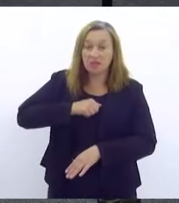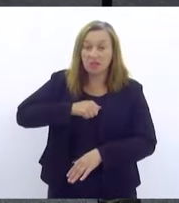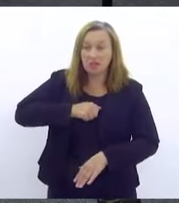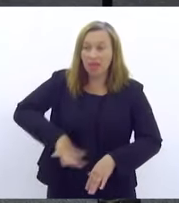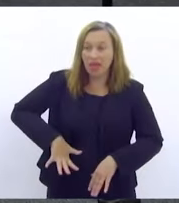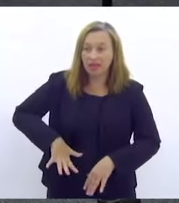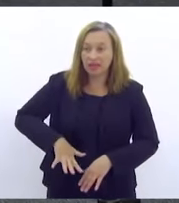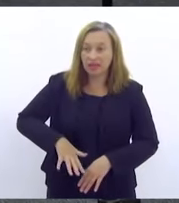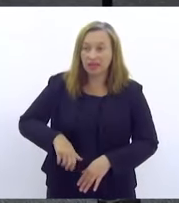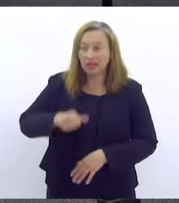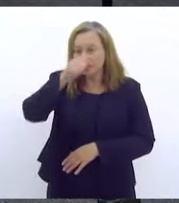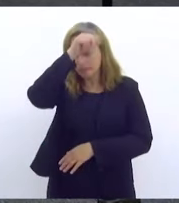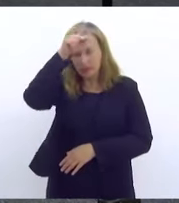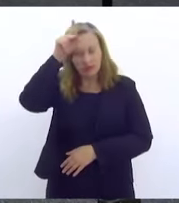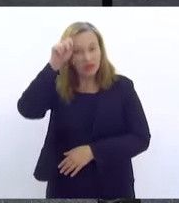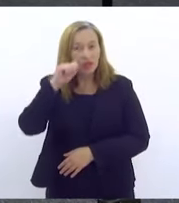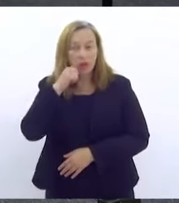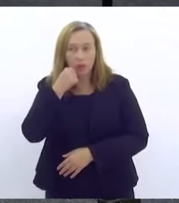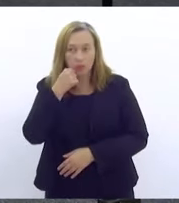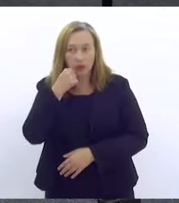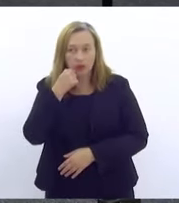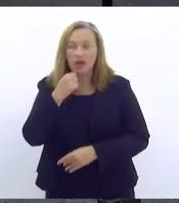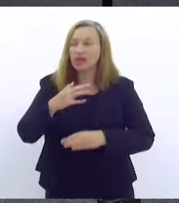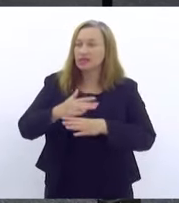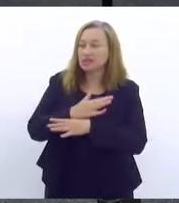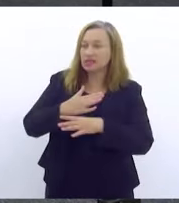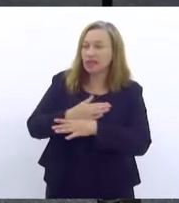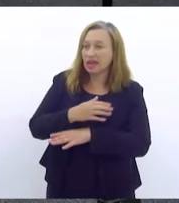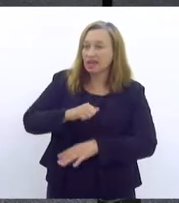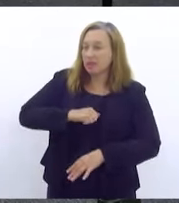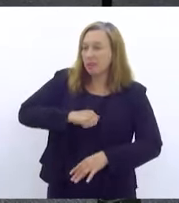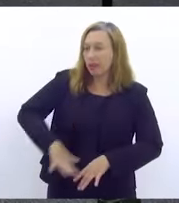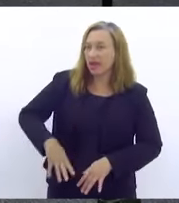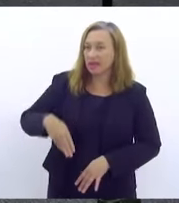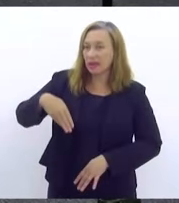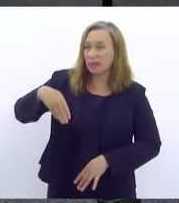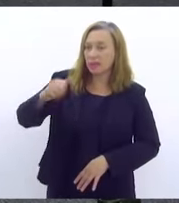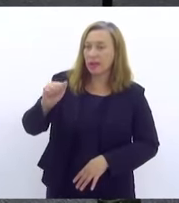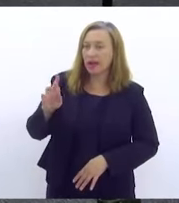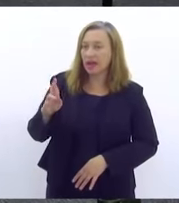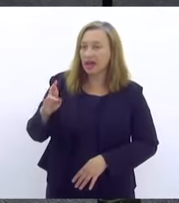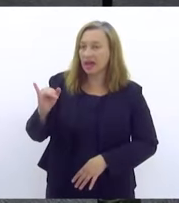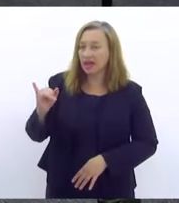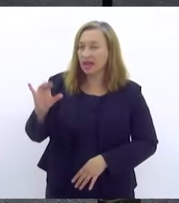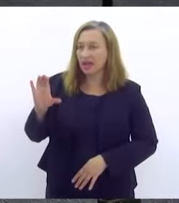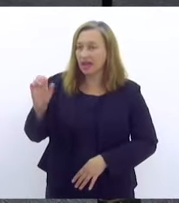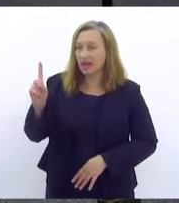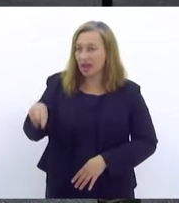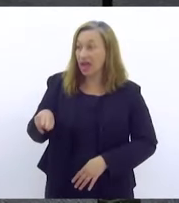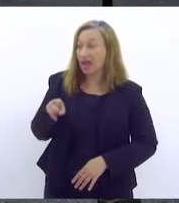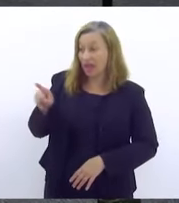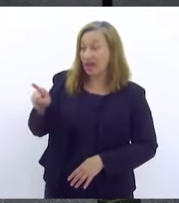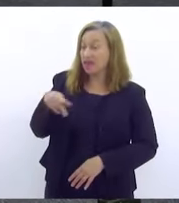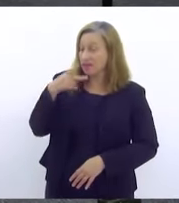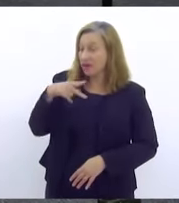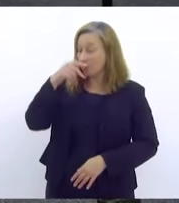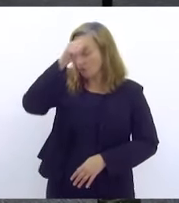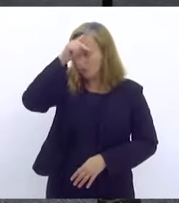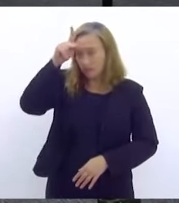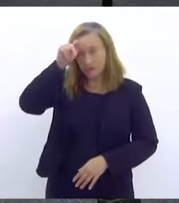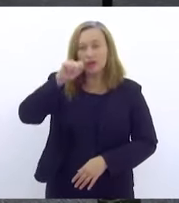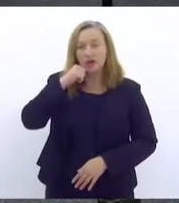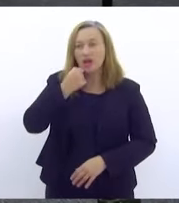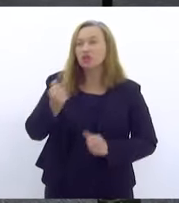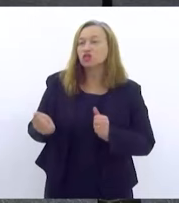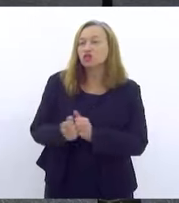pelo prefeitinho Eduardo Paes. Cidade de Maricá é uma cidade de merda. Isso que ele falou, Eduardo Paes. Palavras do Eduardo Paes, junto